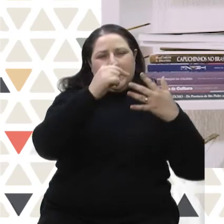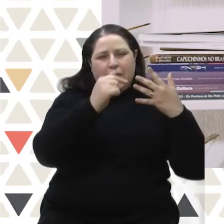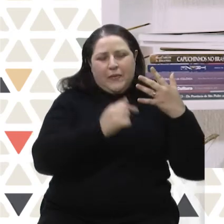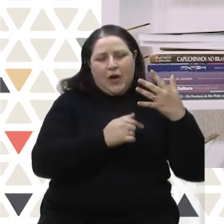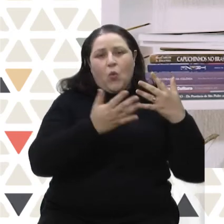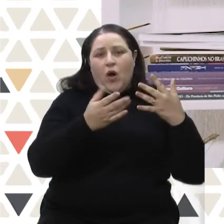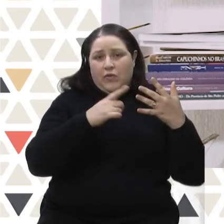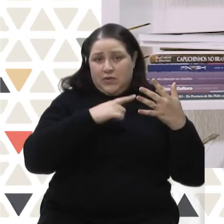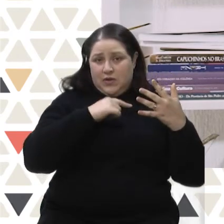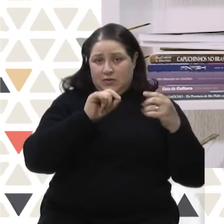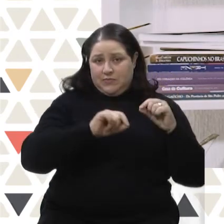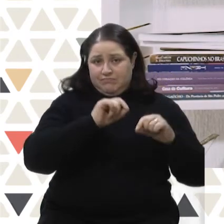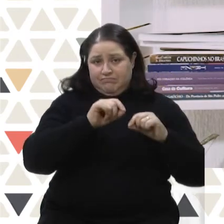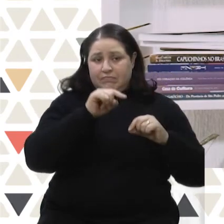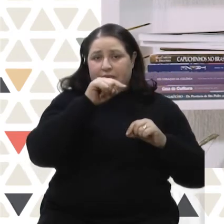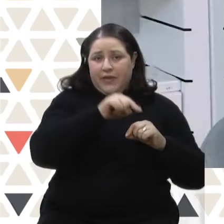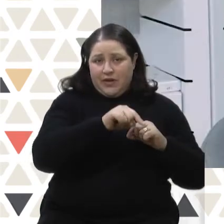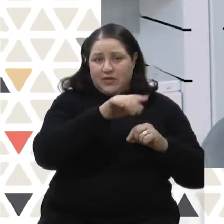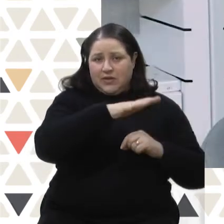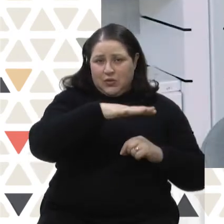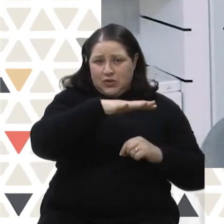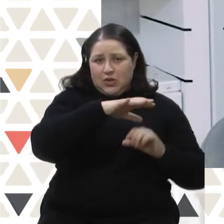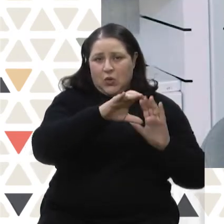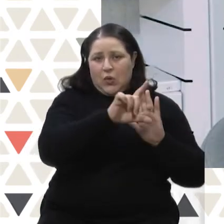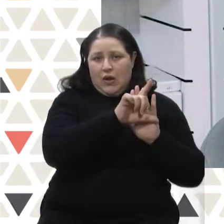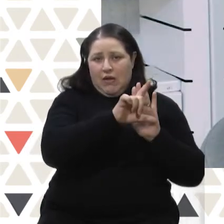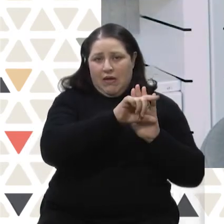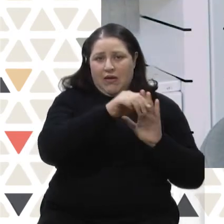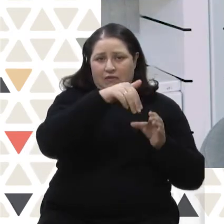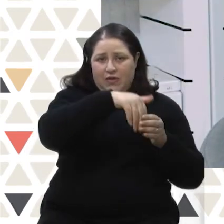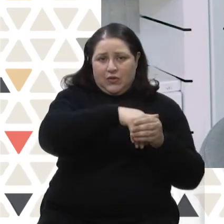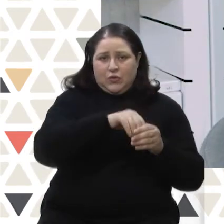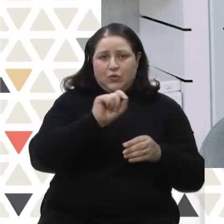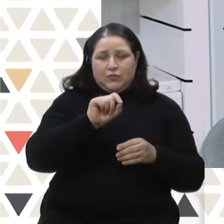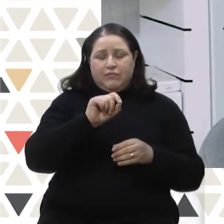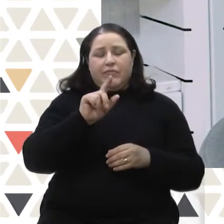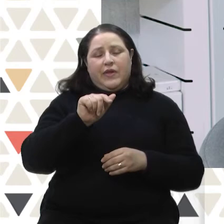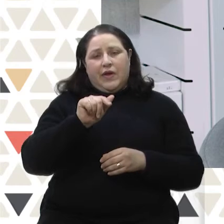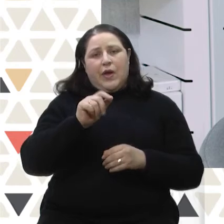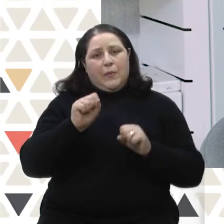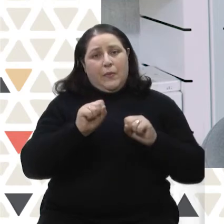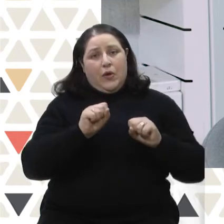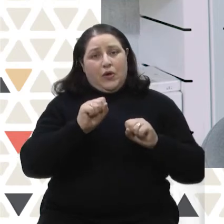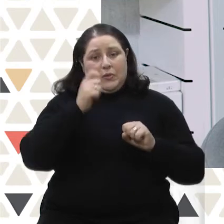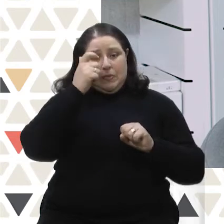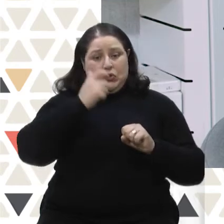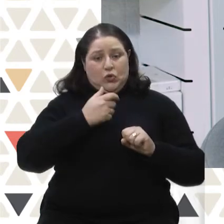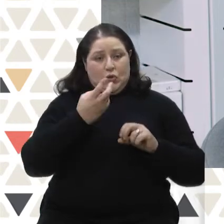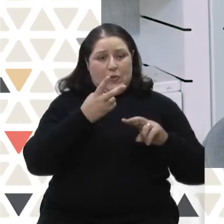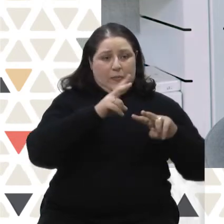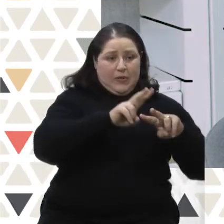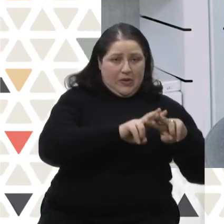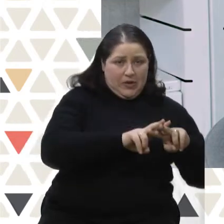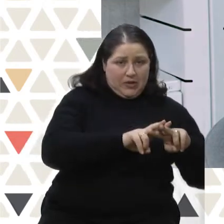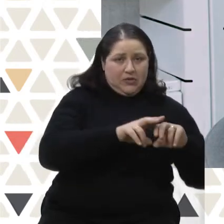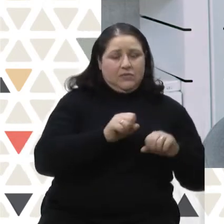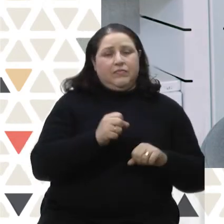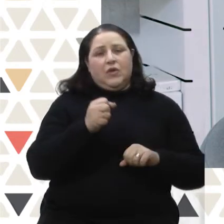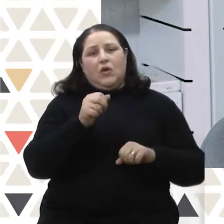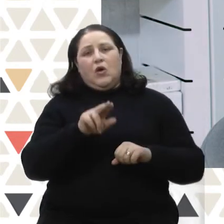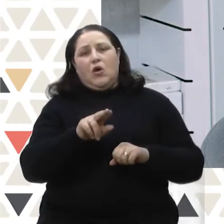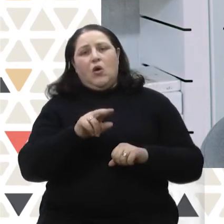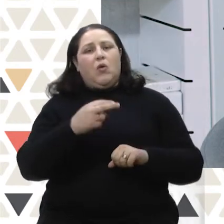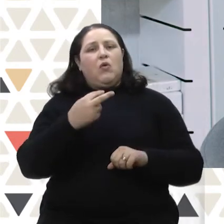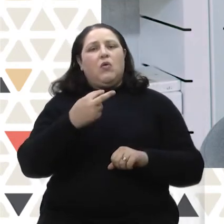e dentre elas o que nós encontramos no nosso Código Eleitoral. São penas de reclusão, de